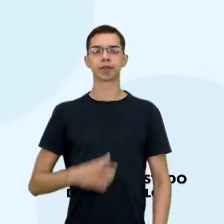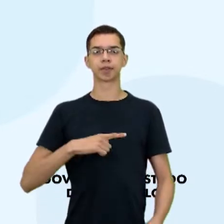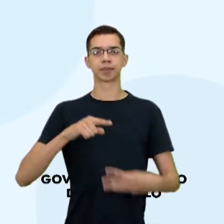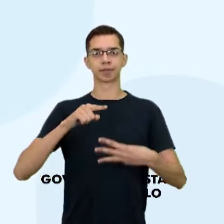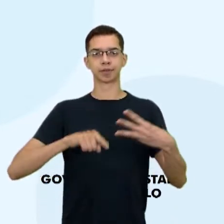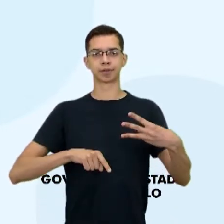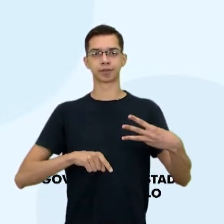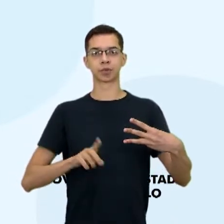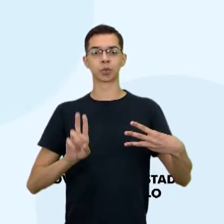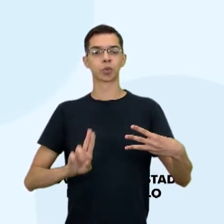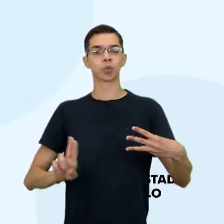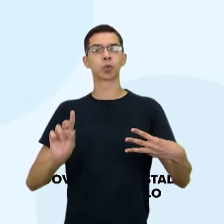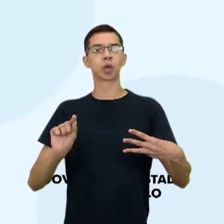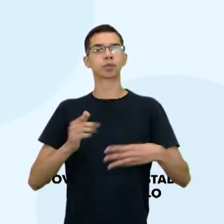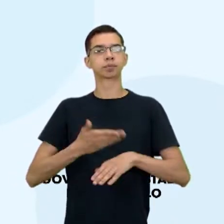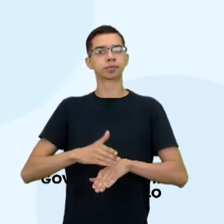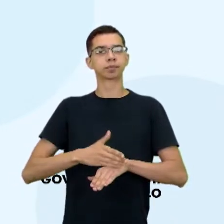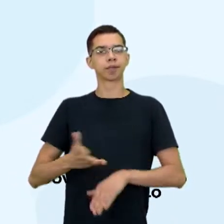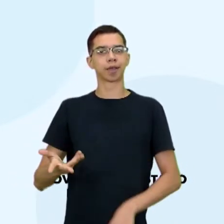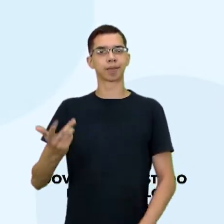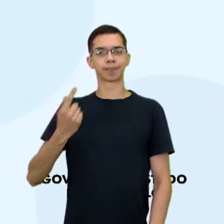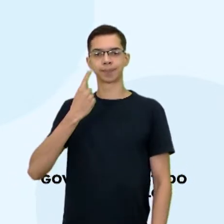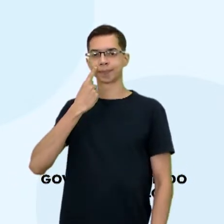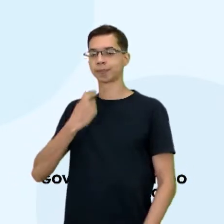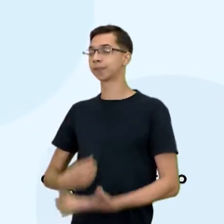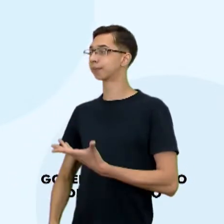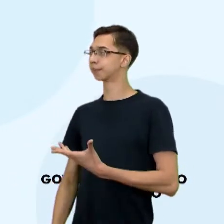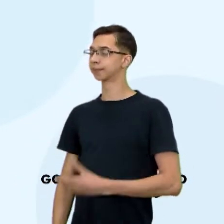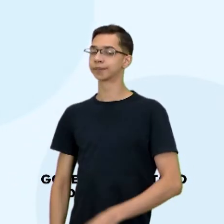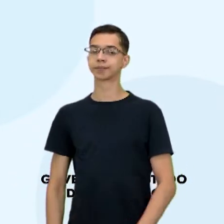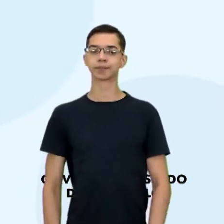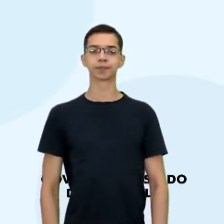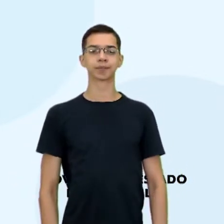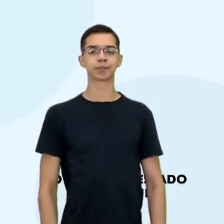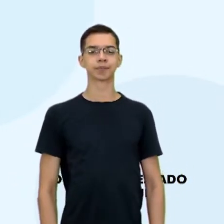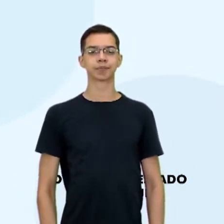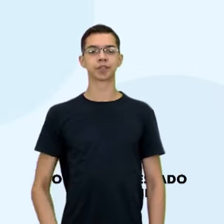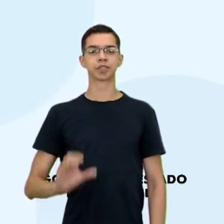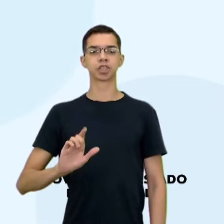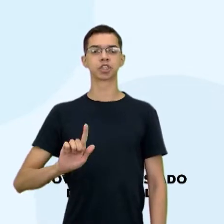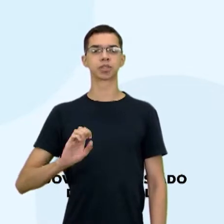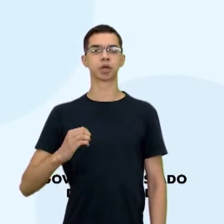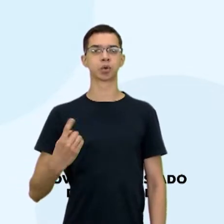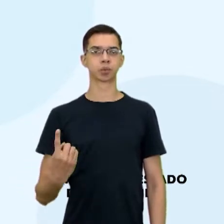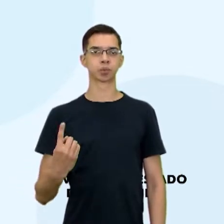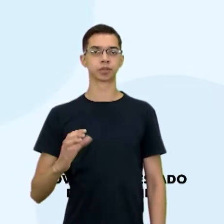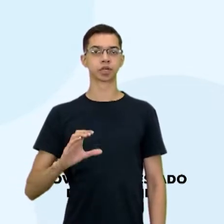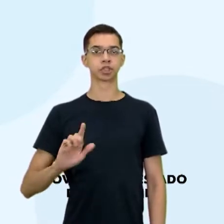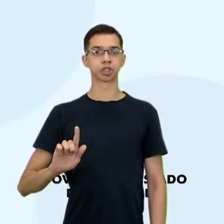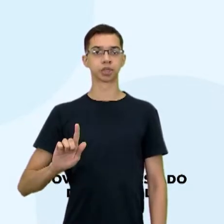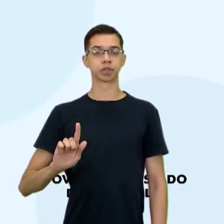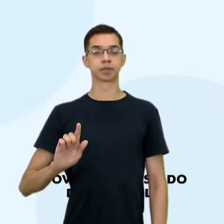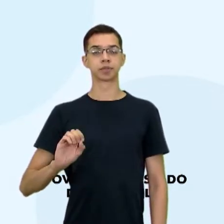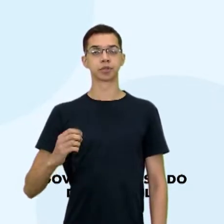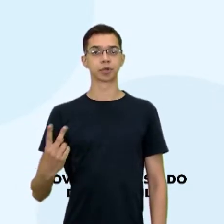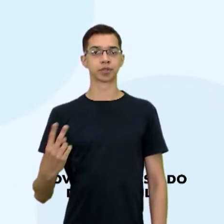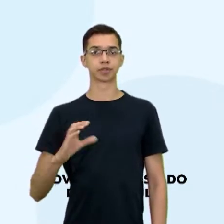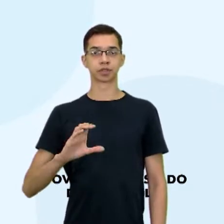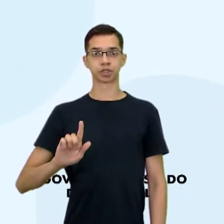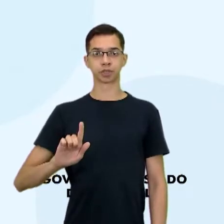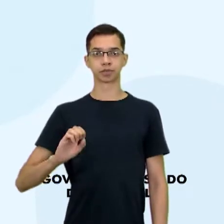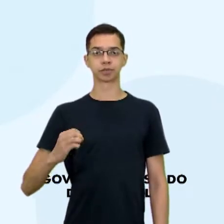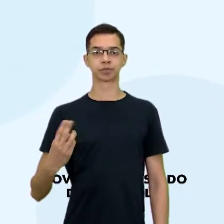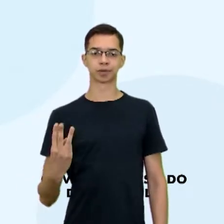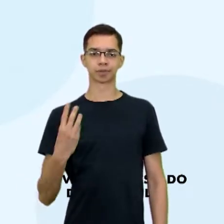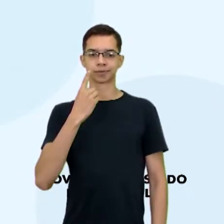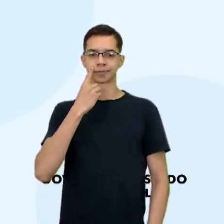nós utilizamos aí, né, que são as habilidades CG01, a CG02 e a CG03. E aí depois vocês